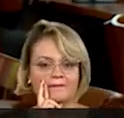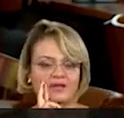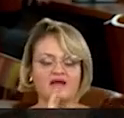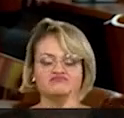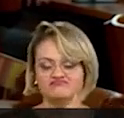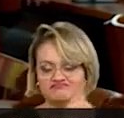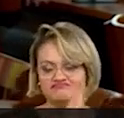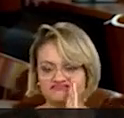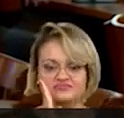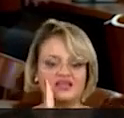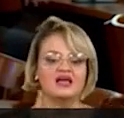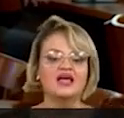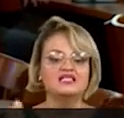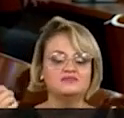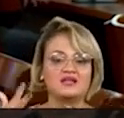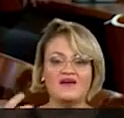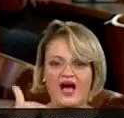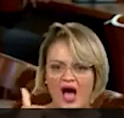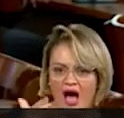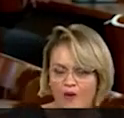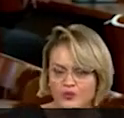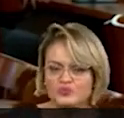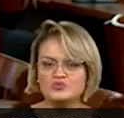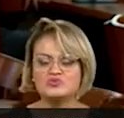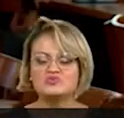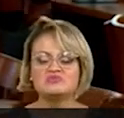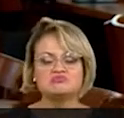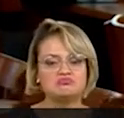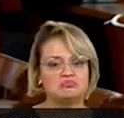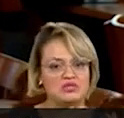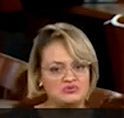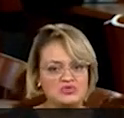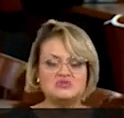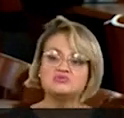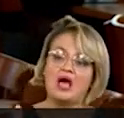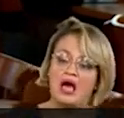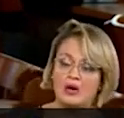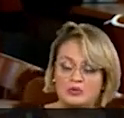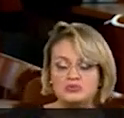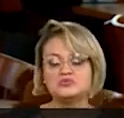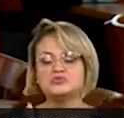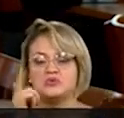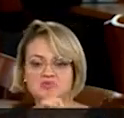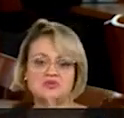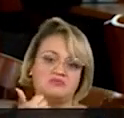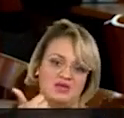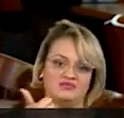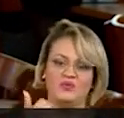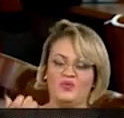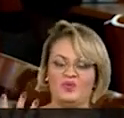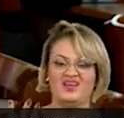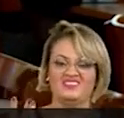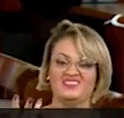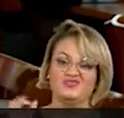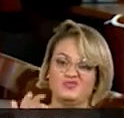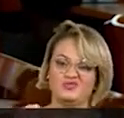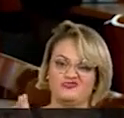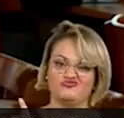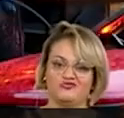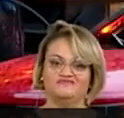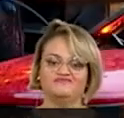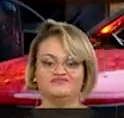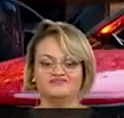janeiro. 34% ficaram em situação estável. 43% conseguiram registrar lucro no